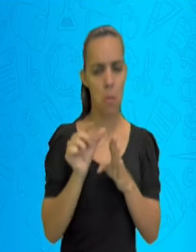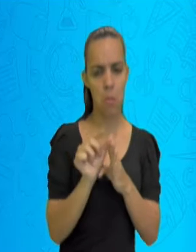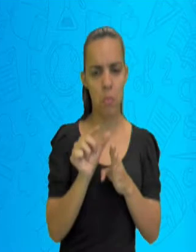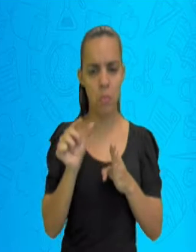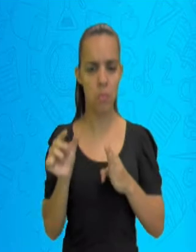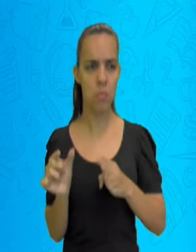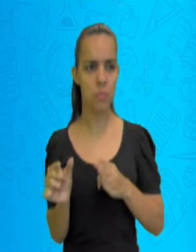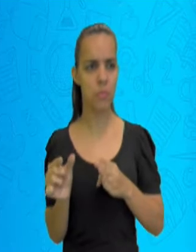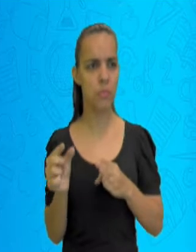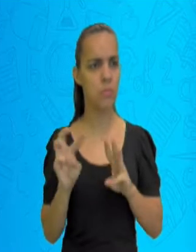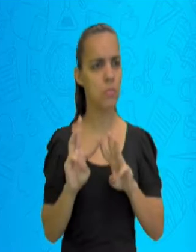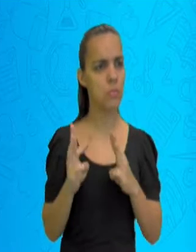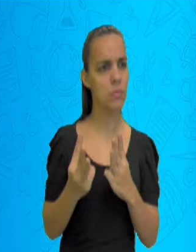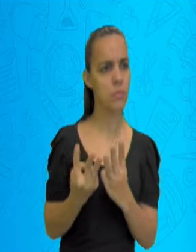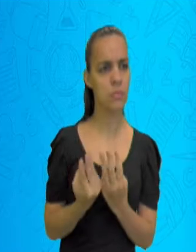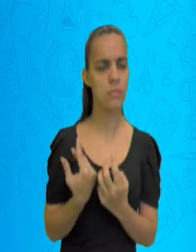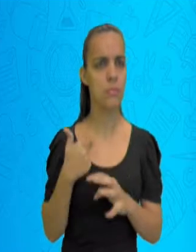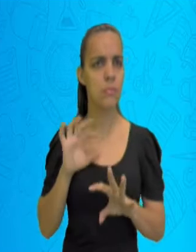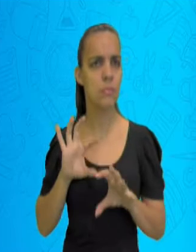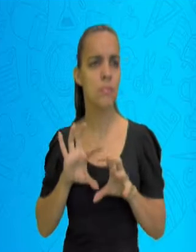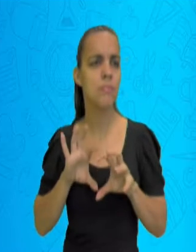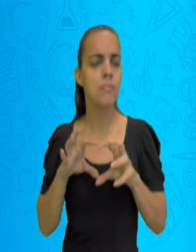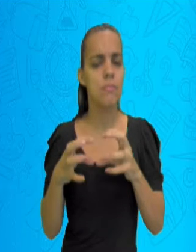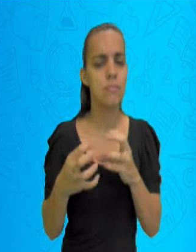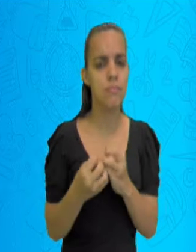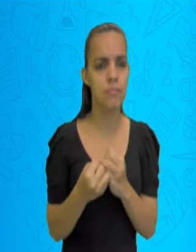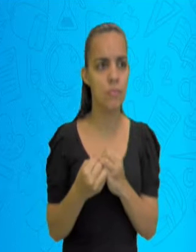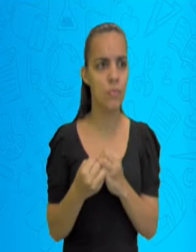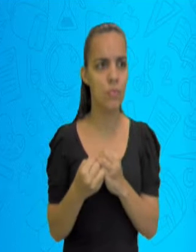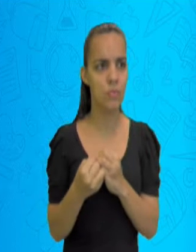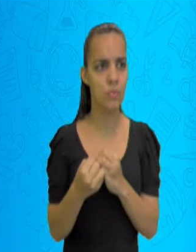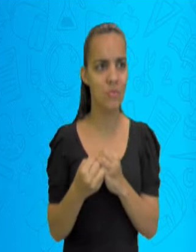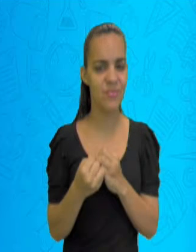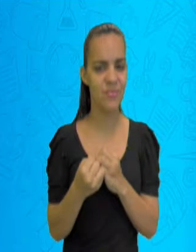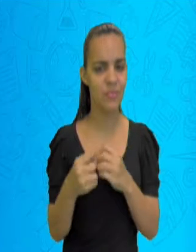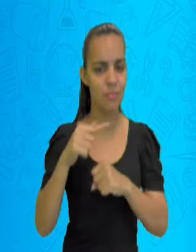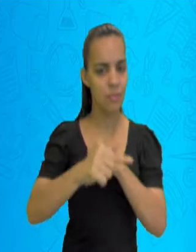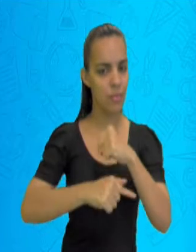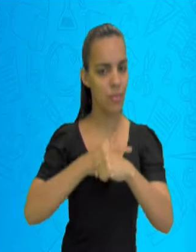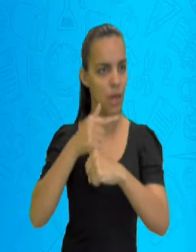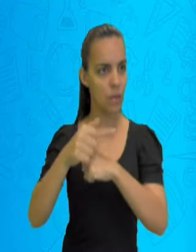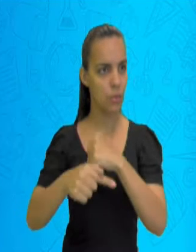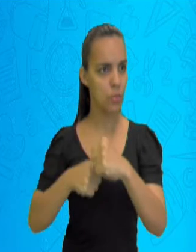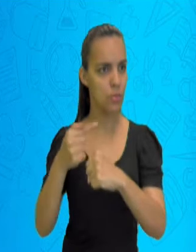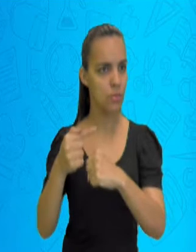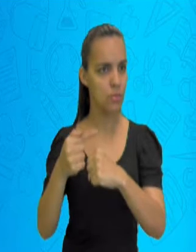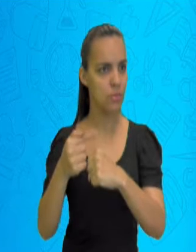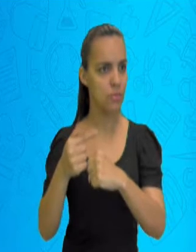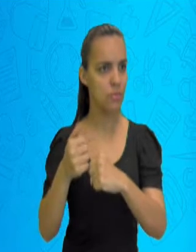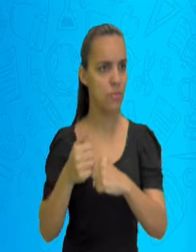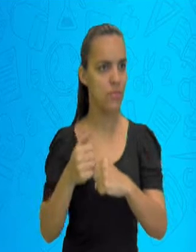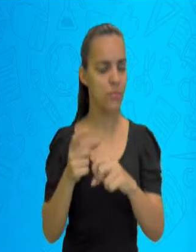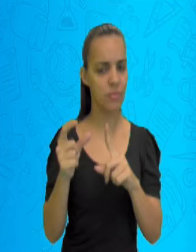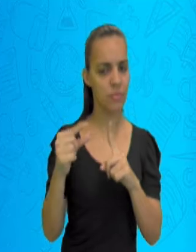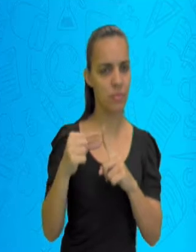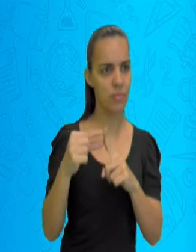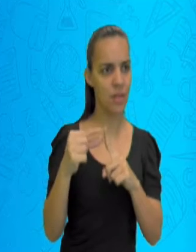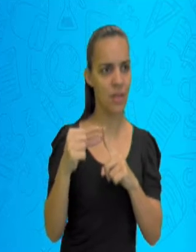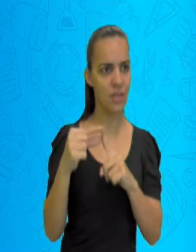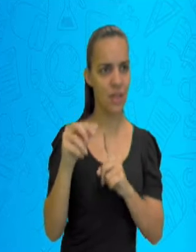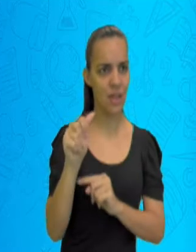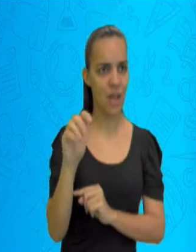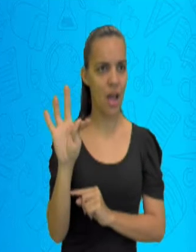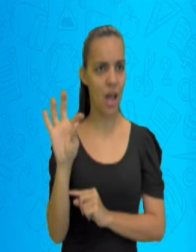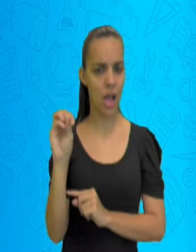matéria, era formada de átomo. Átomo é uma palavra de